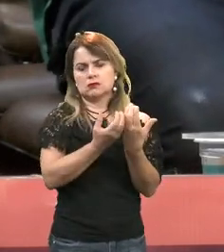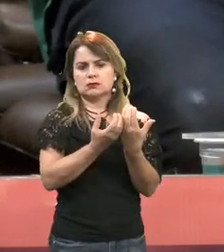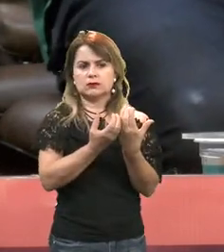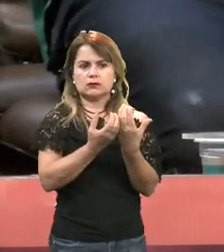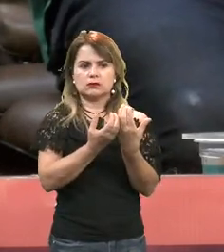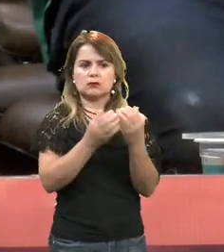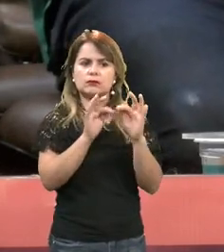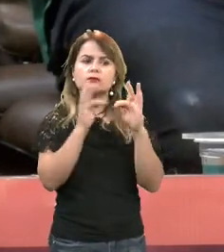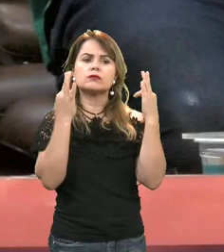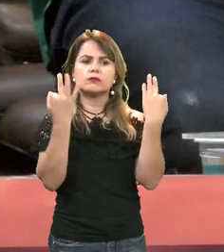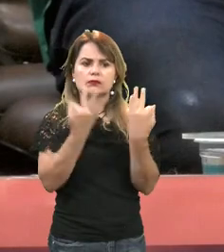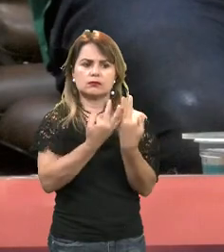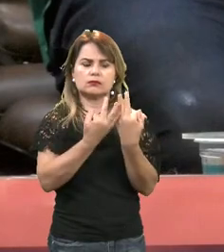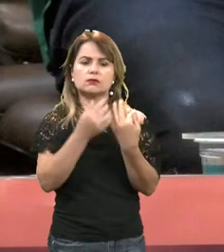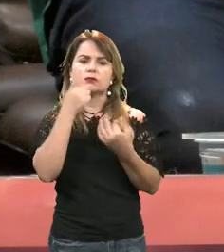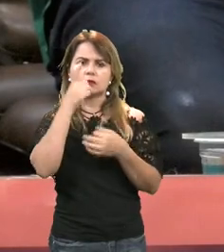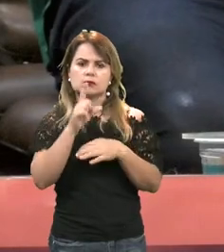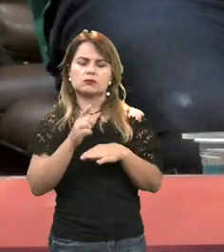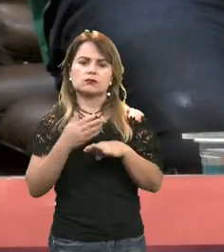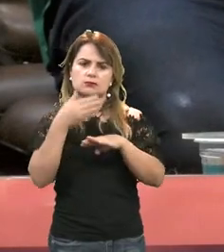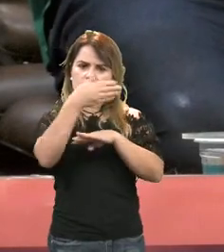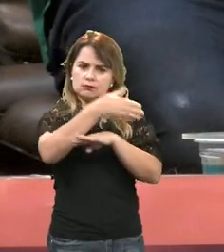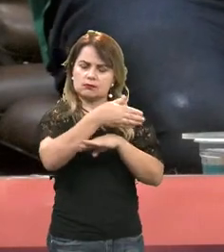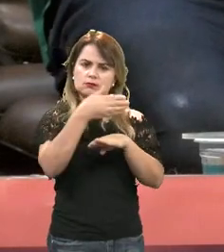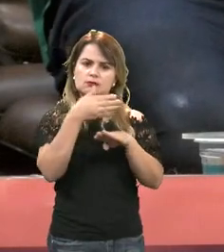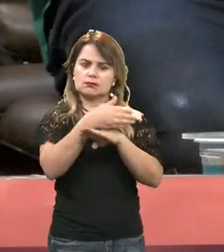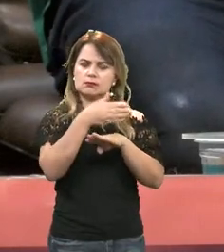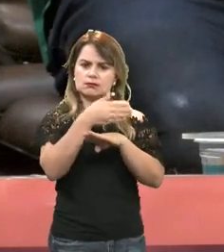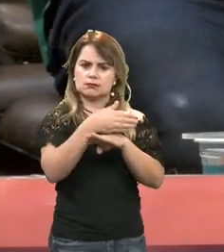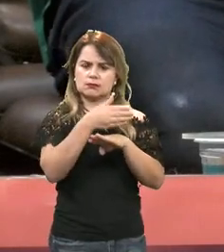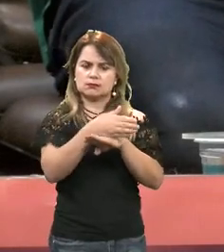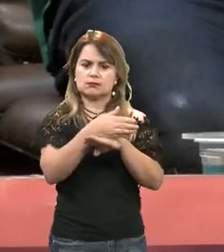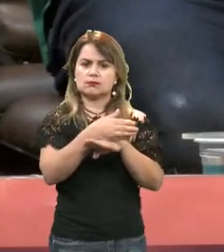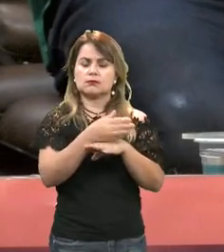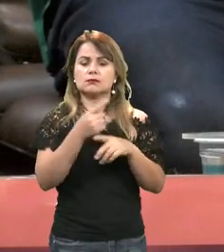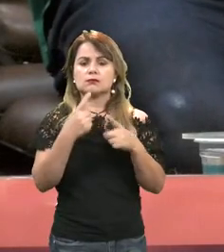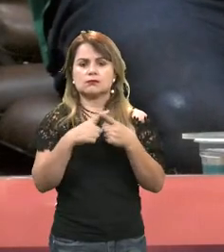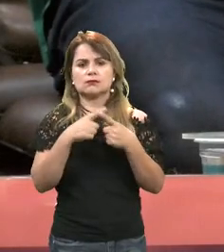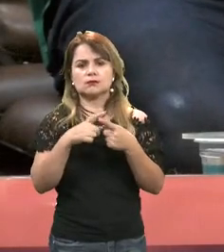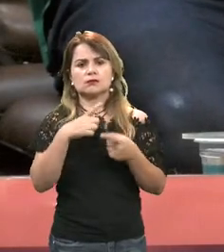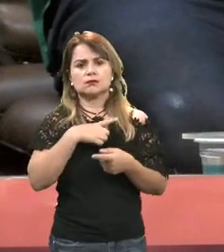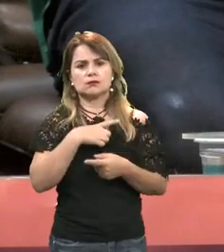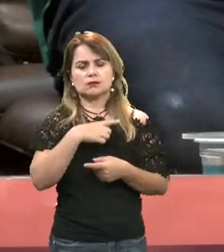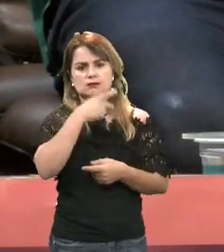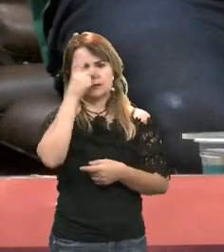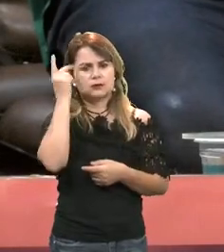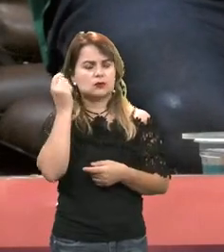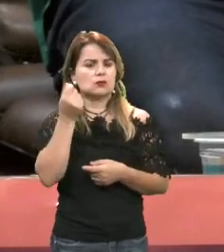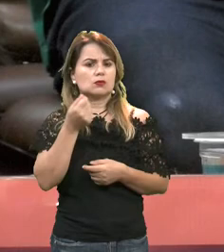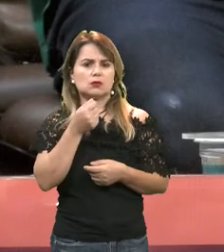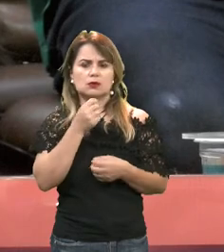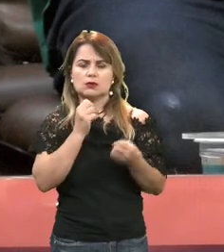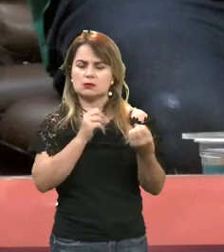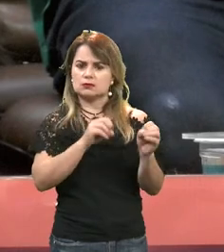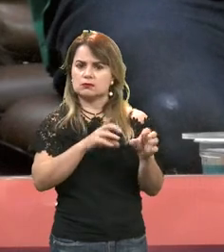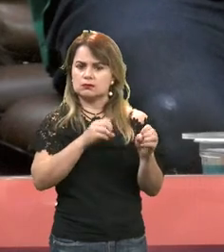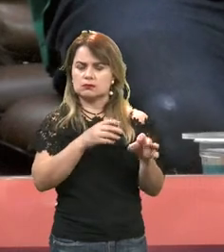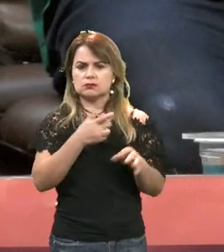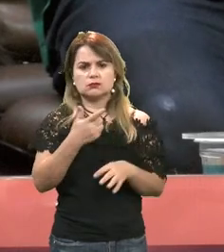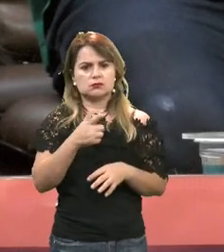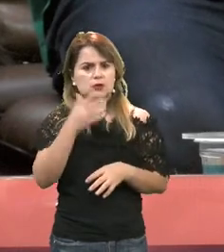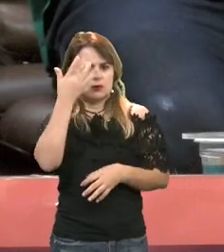essas famílias terem acesso, pessoas que não têm qualquer instrução. E se existe em